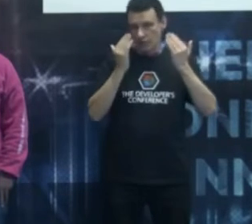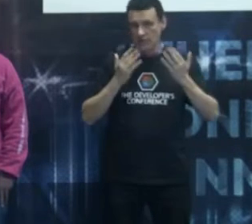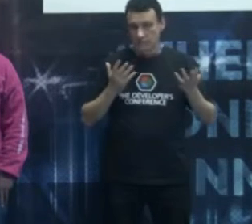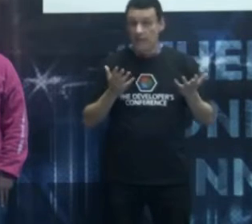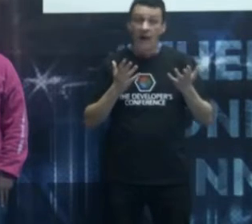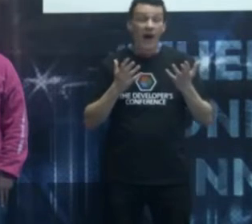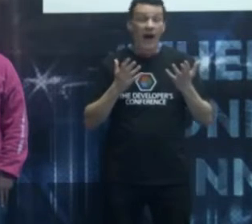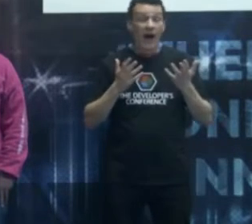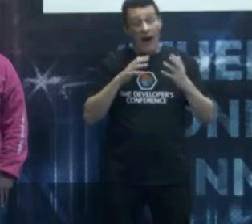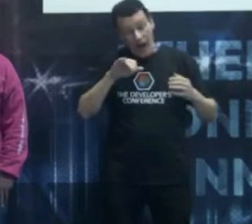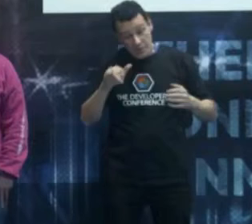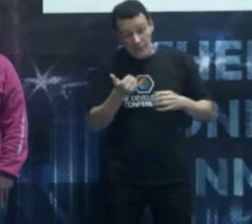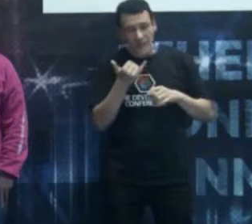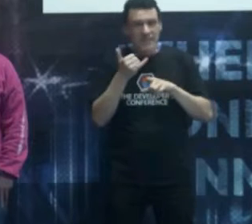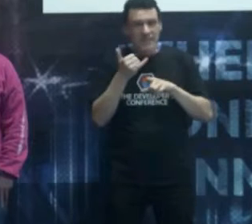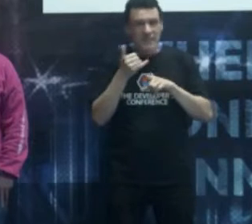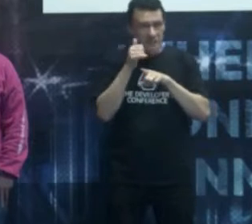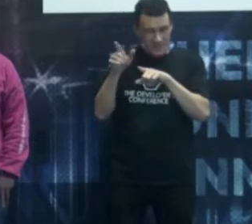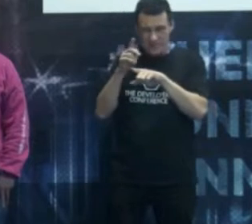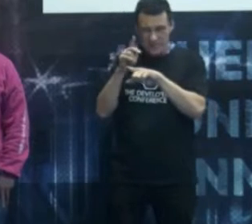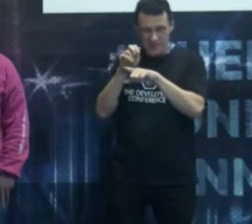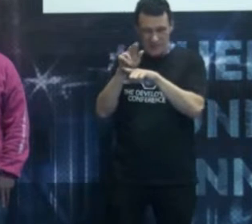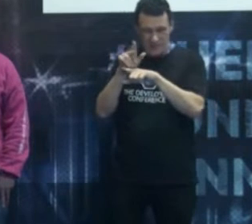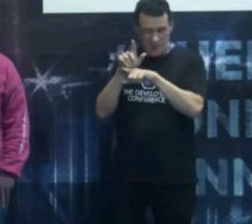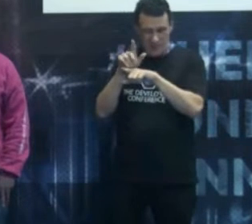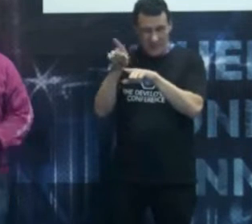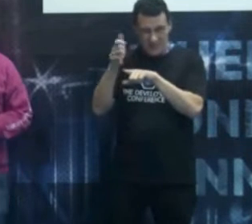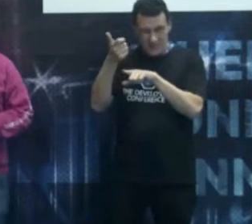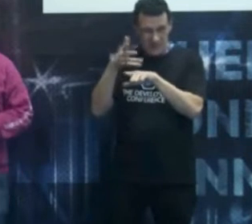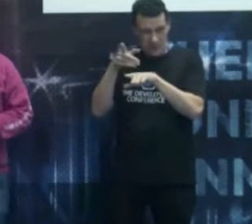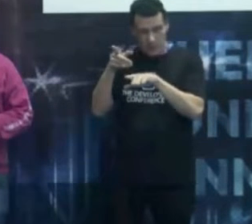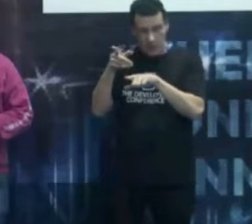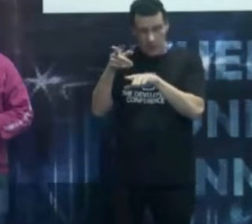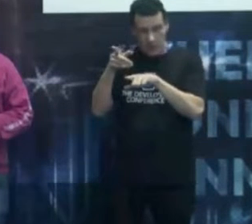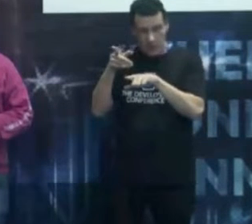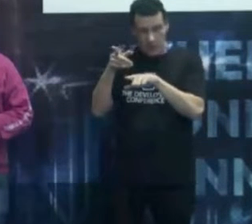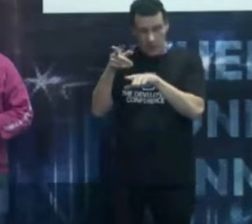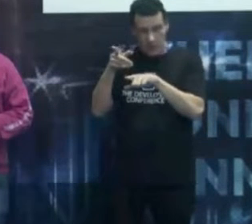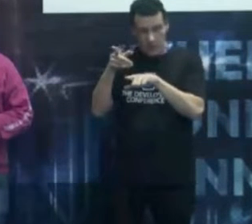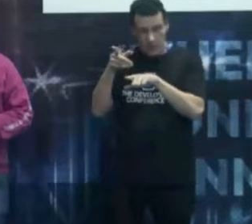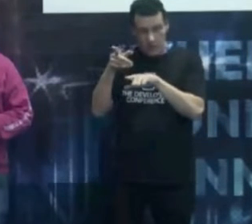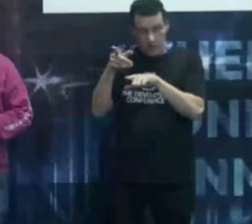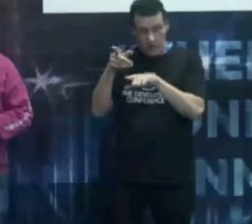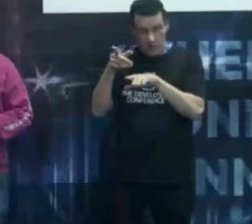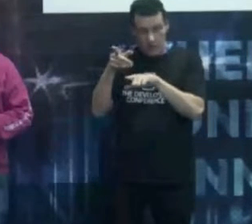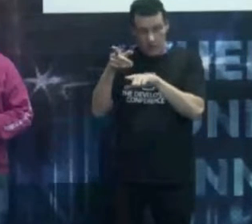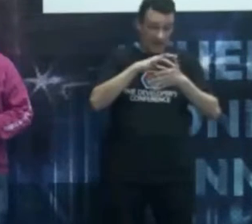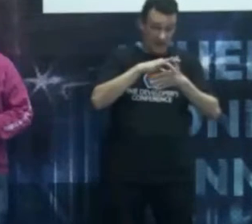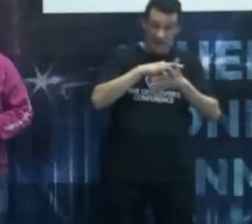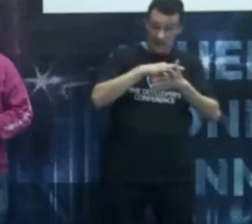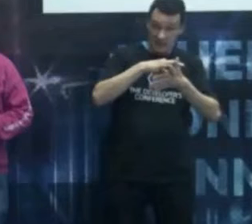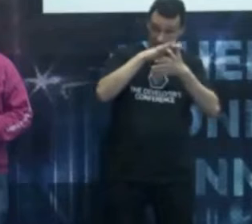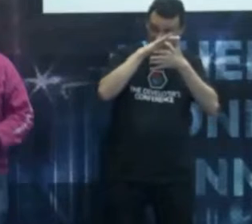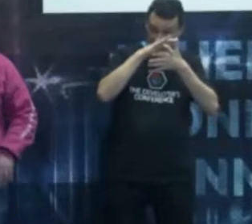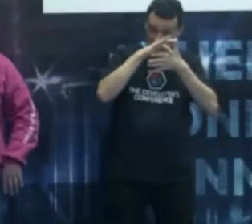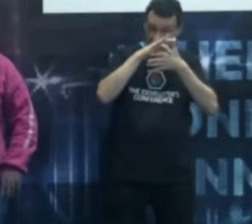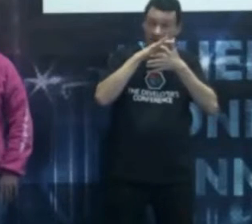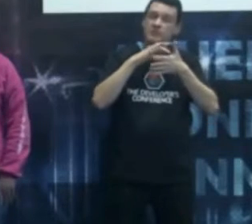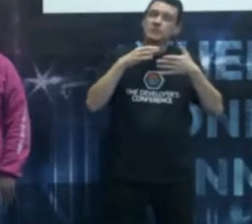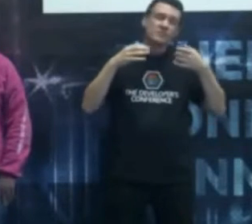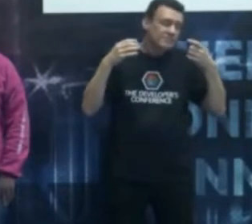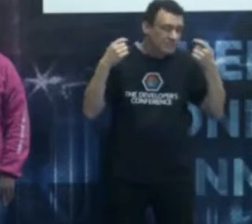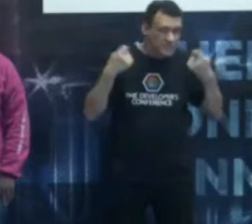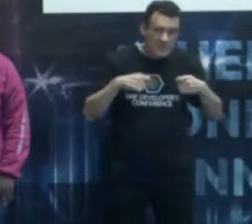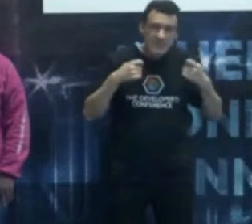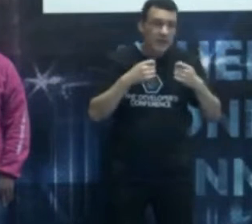coisa que a Paula comentou em relação à participação de liderança. Eu debato muito a participação de lideranças em relação à inclusão de pessoas com deficiência,